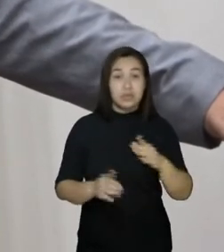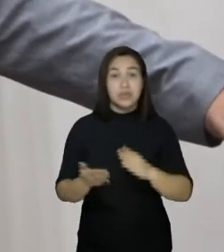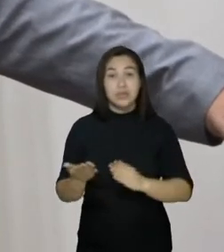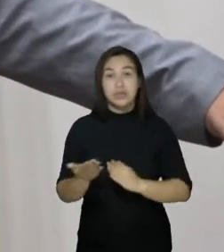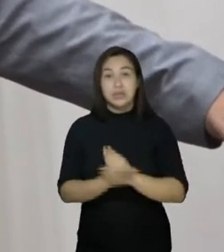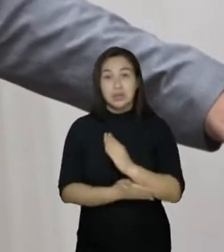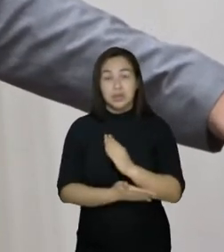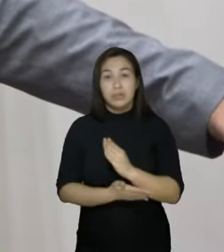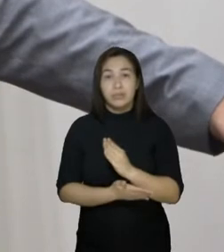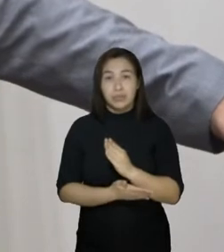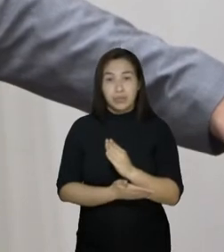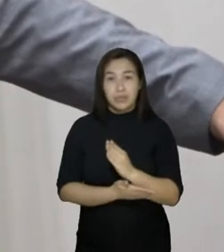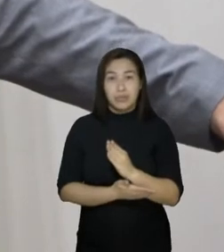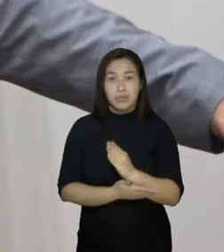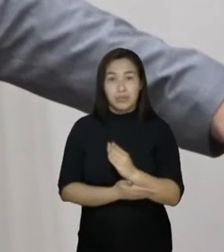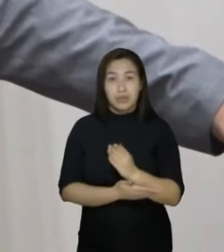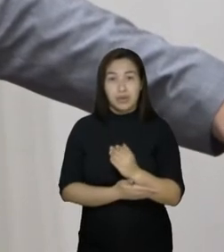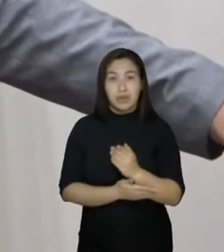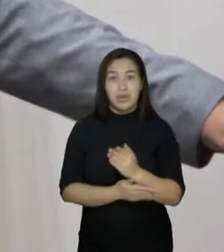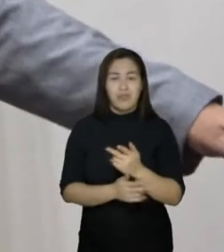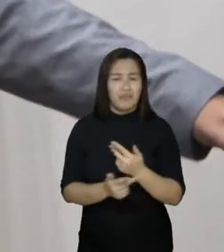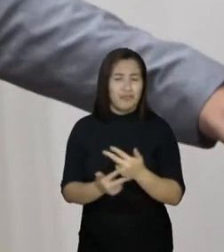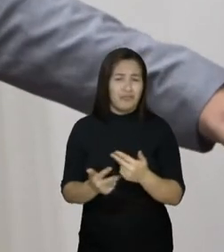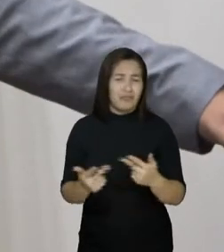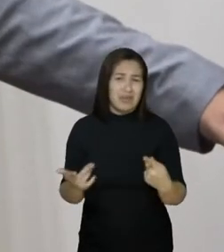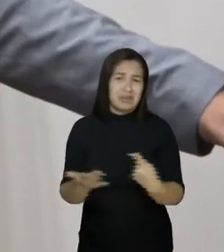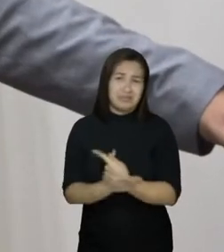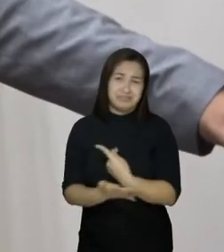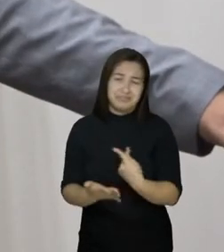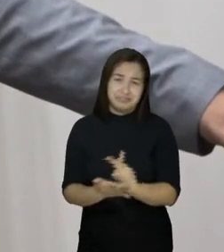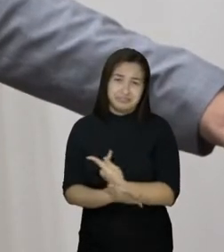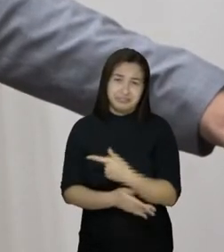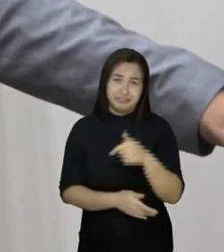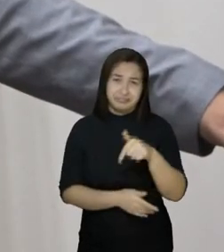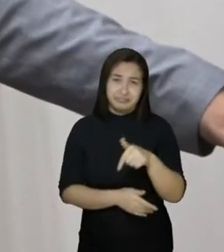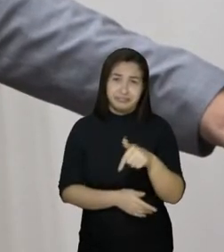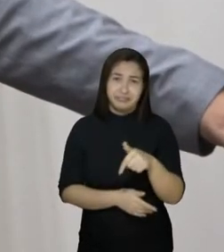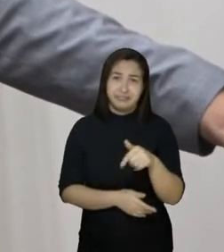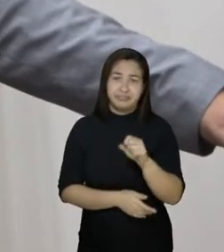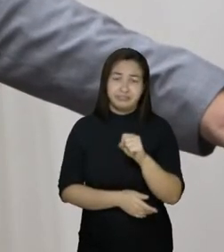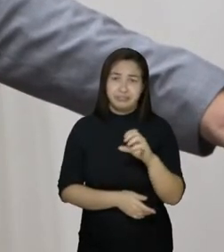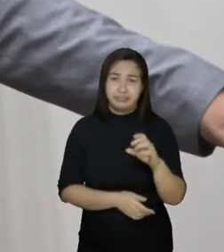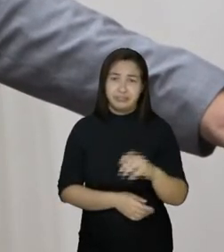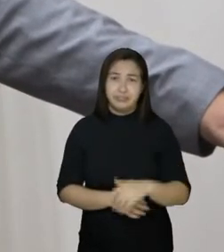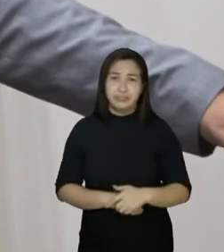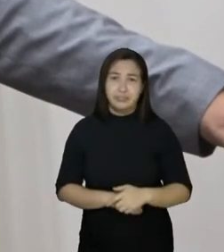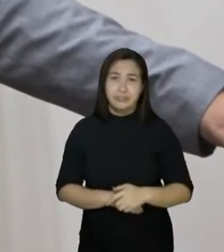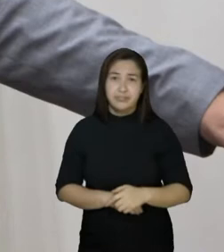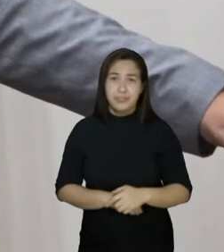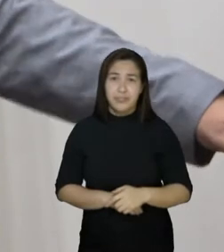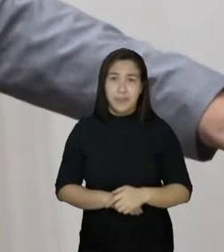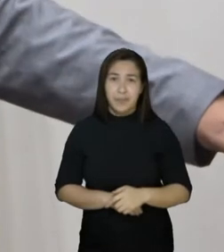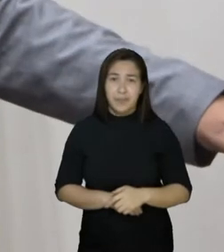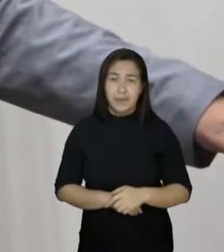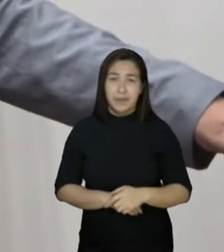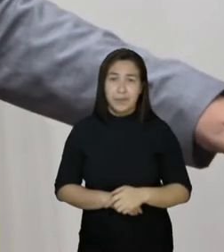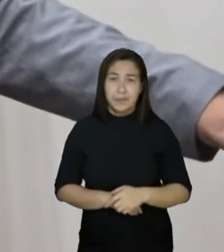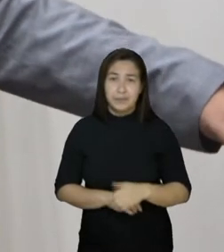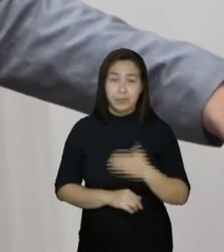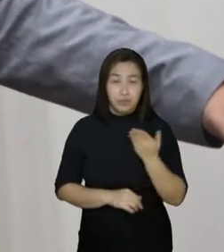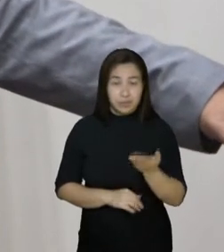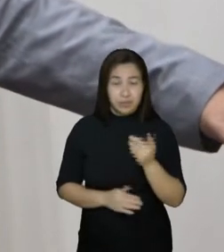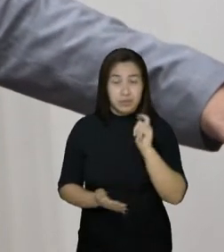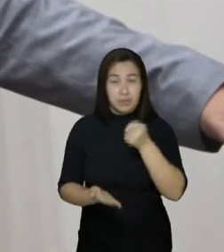essa casa aqui aprovou outras aberrações que estão custando muito caro para os catarinenses. E cada vez que você pagar